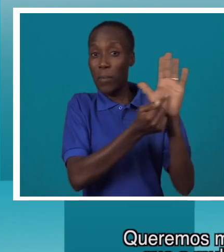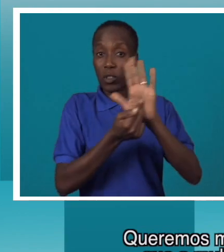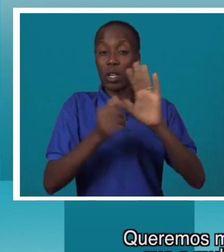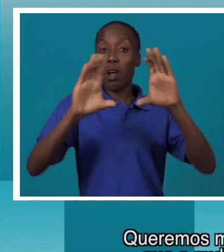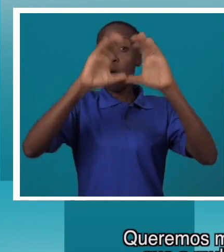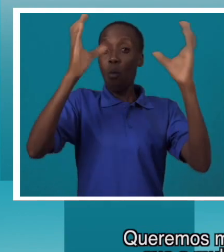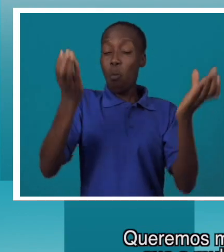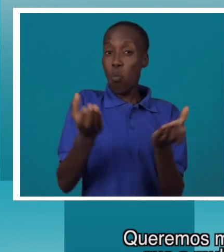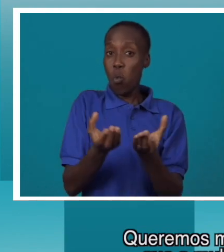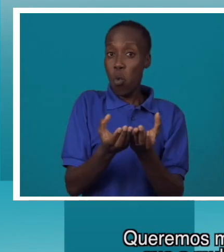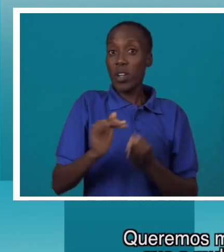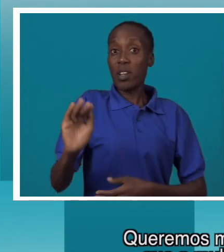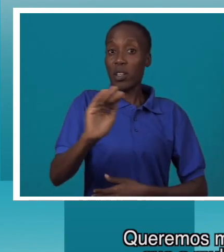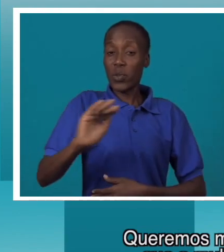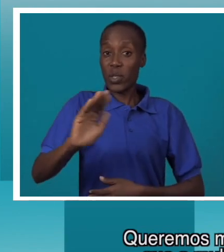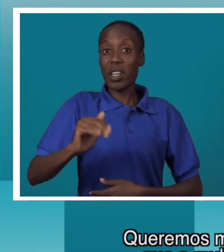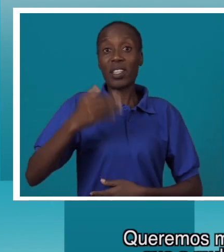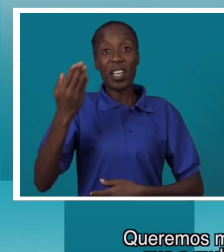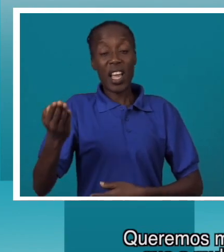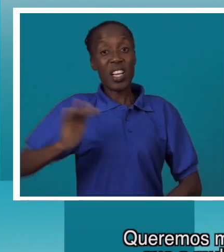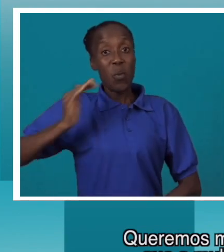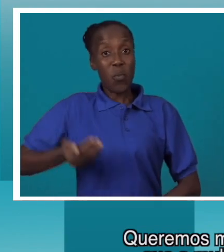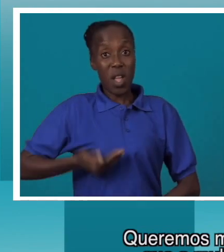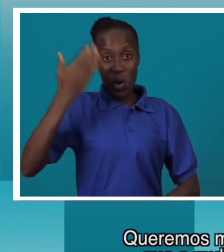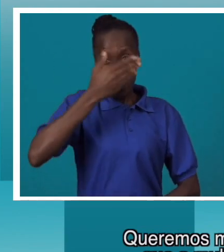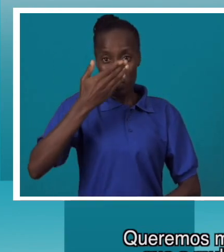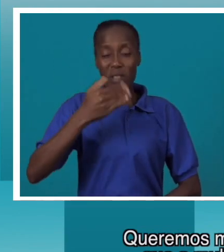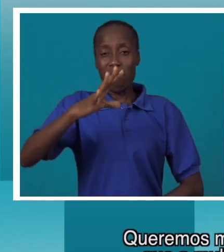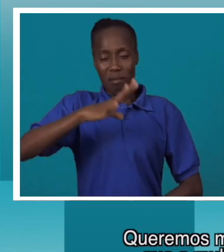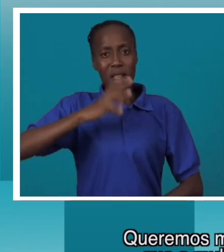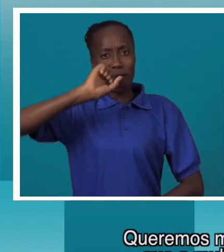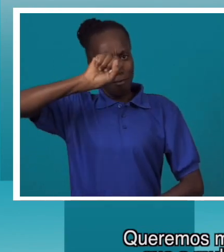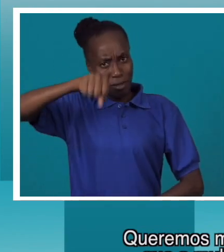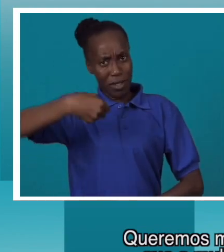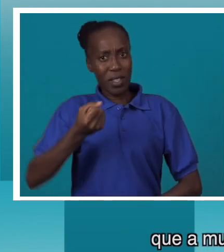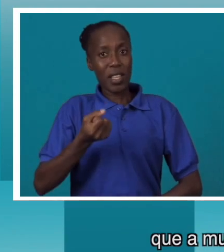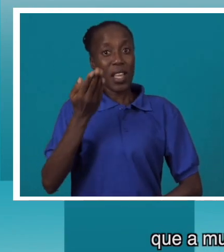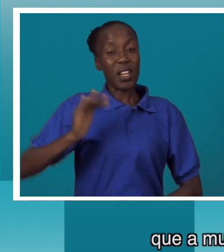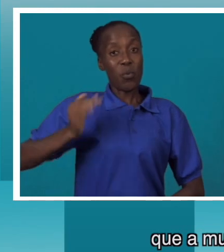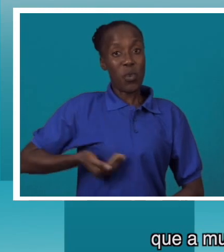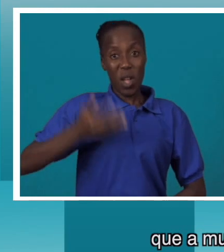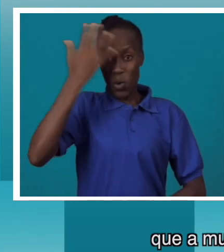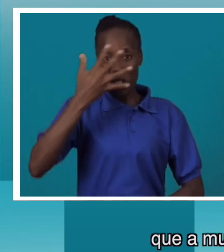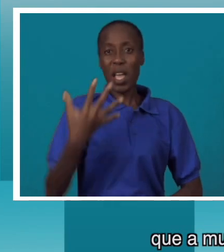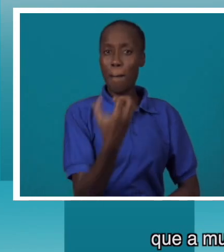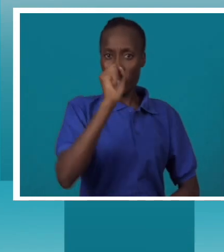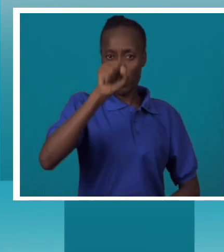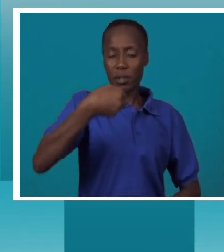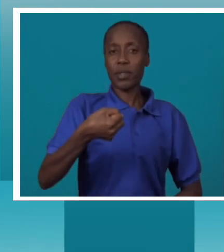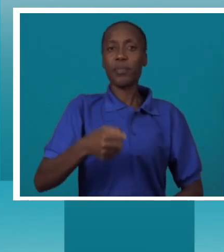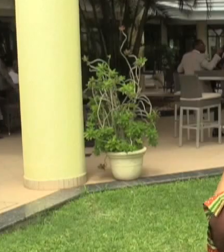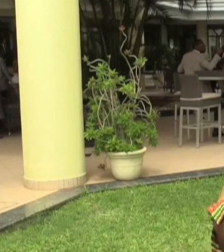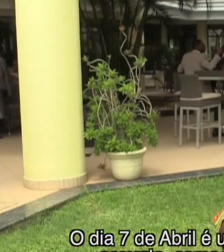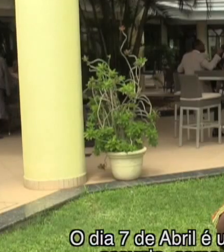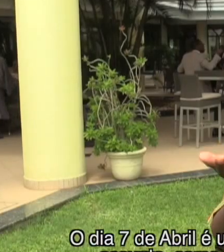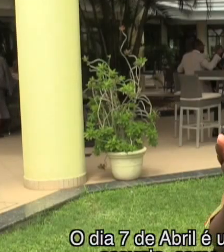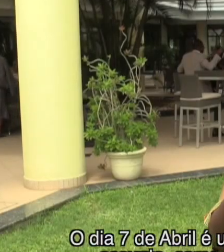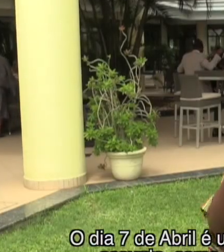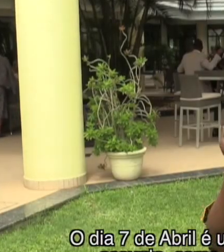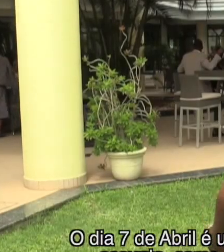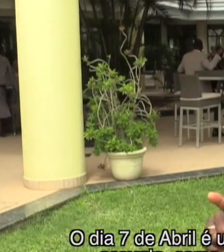ao mundo e à sociedade em si que a mulher com albinismo existe sim que a mulher com albinismo é capaz dia